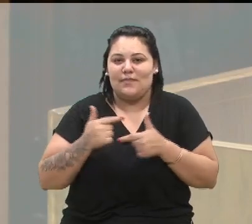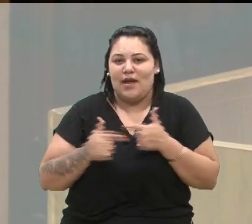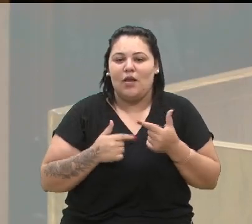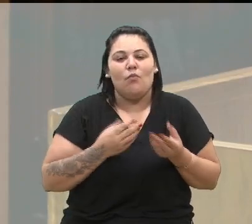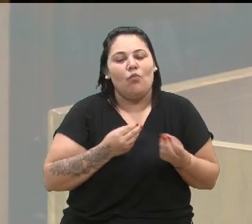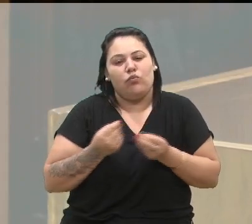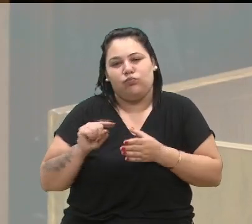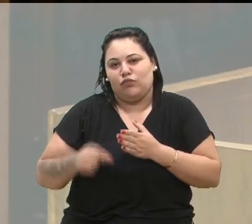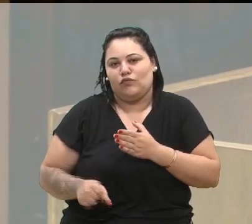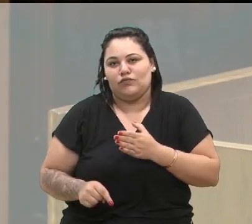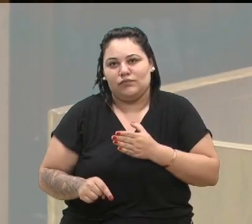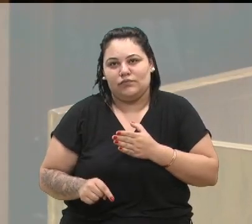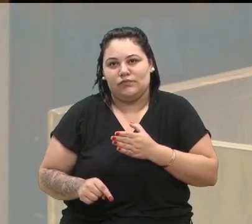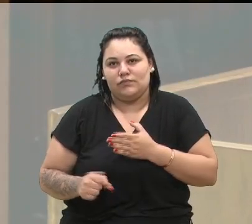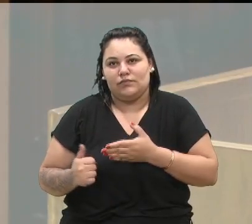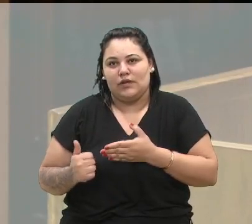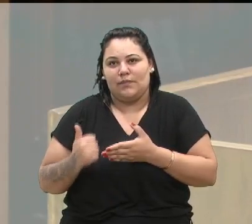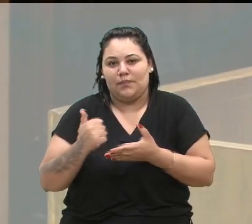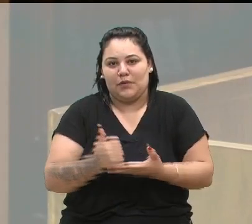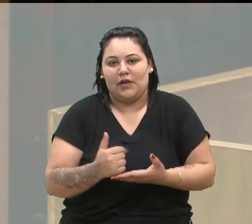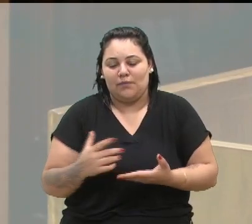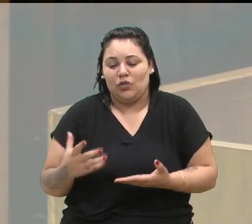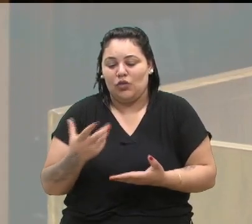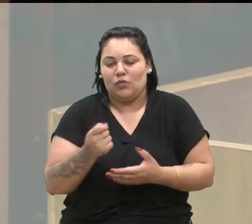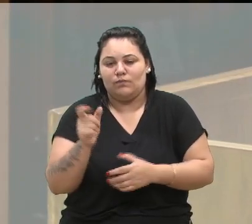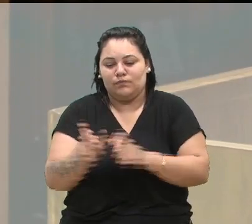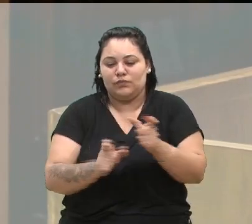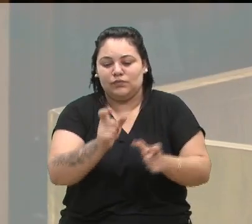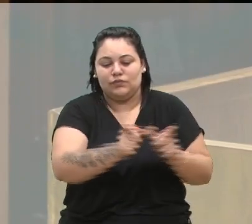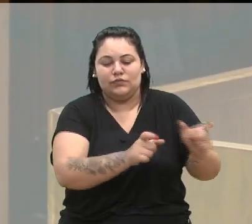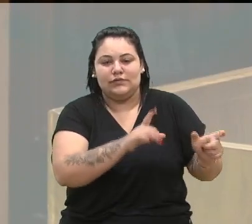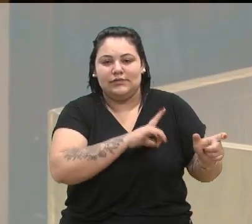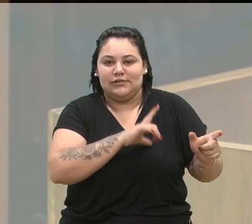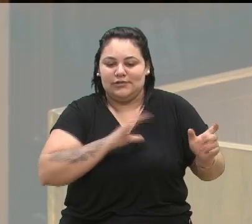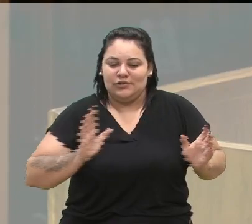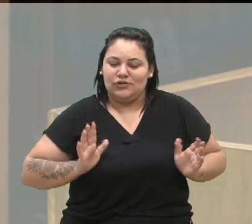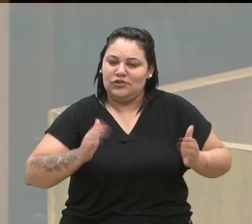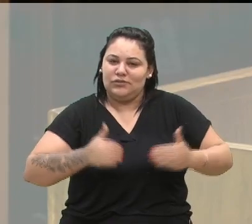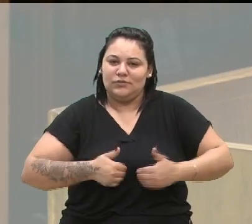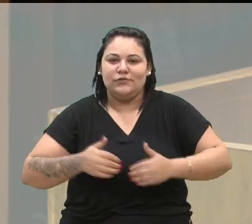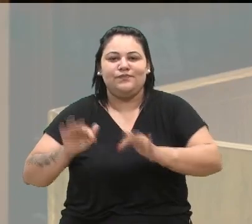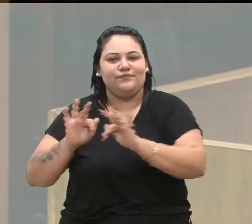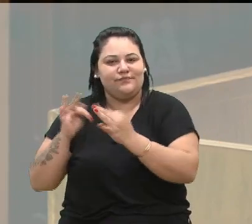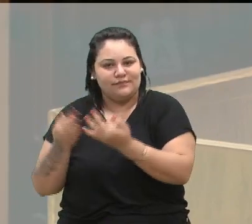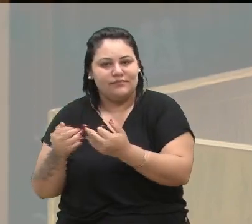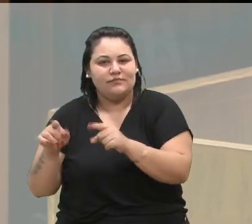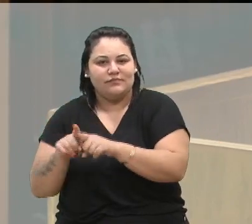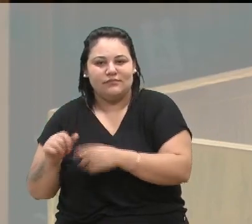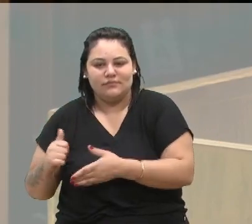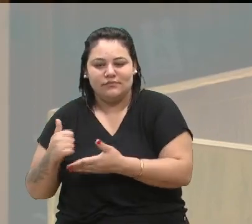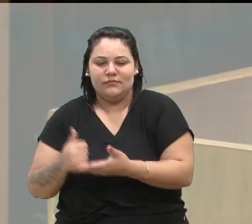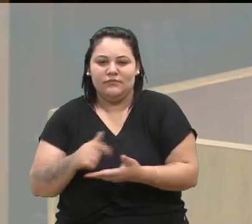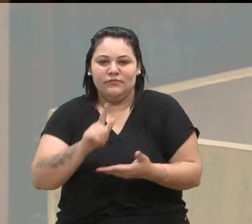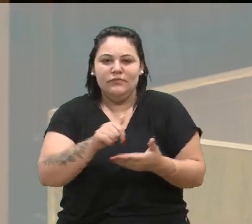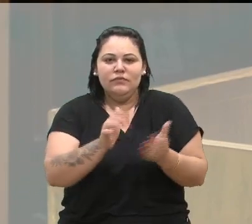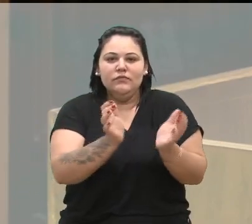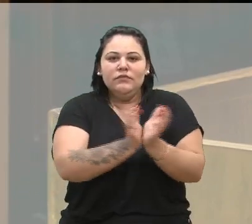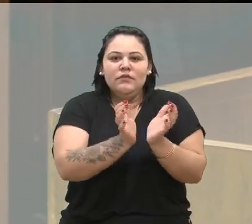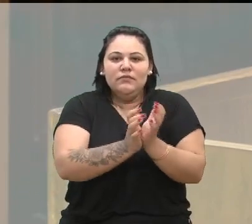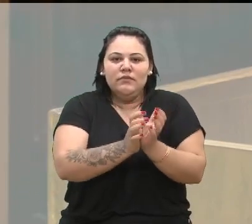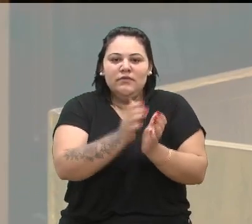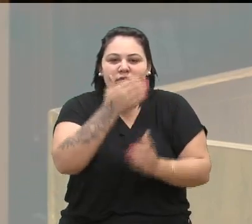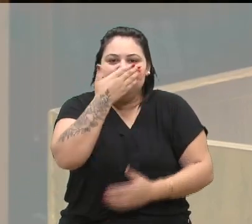grande em prol de todas as pessoas com TEA, seus familiares. É uma das frentes, me arrisco a